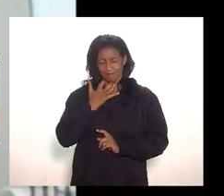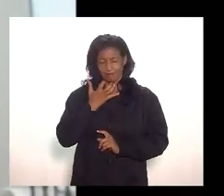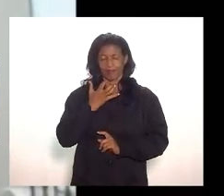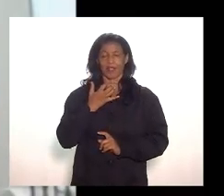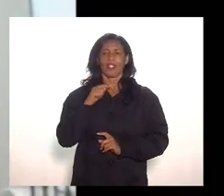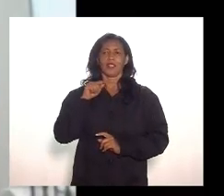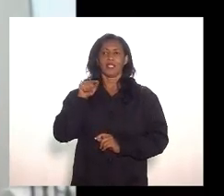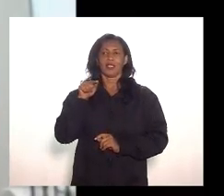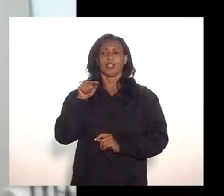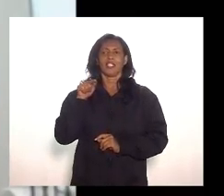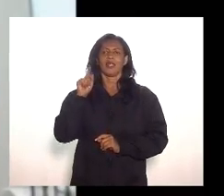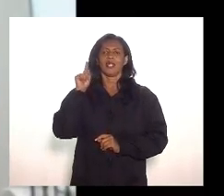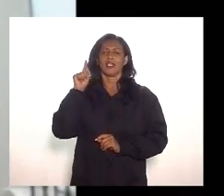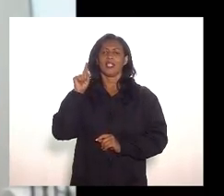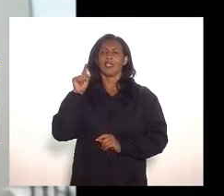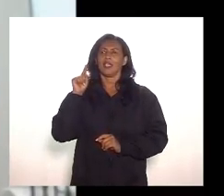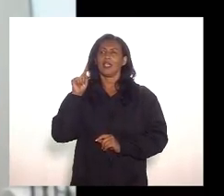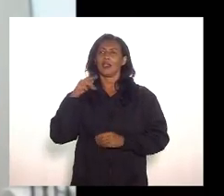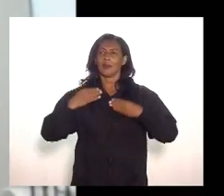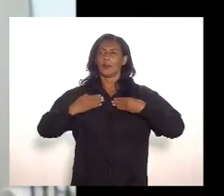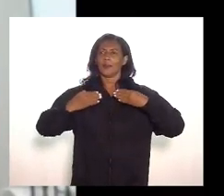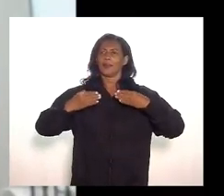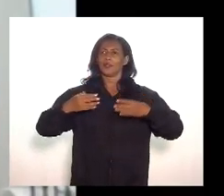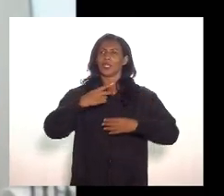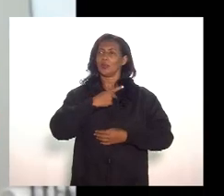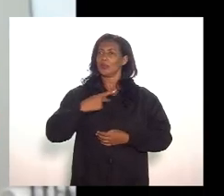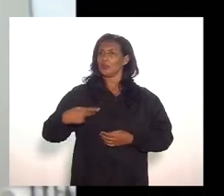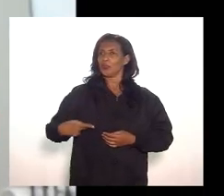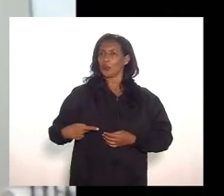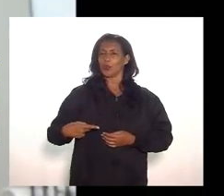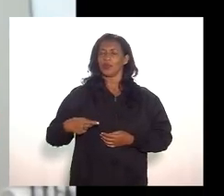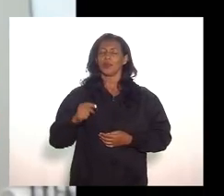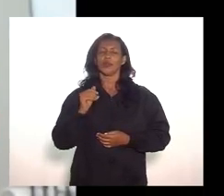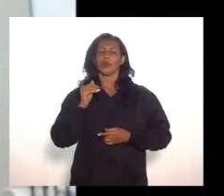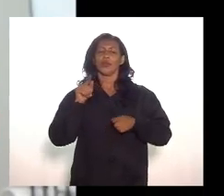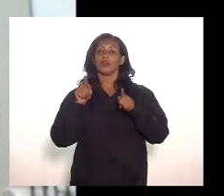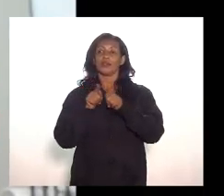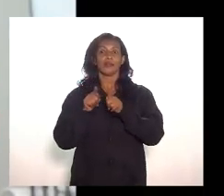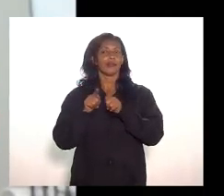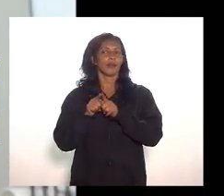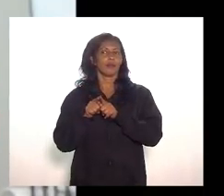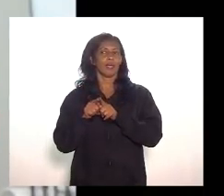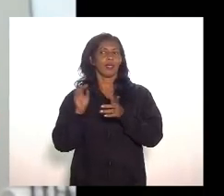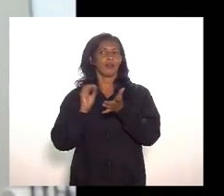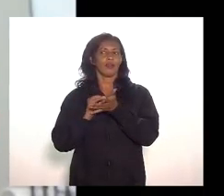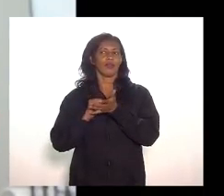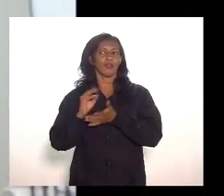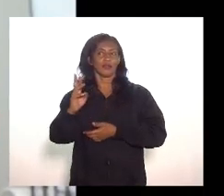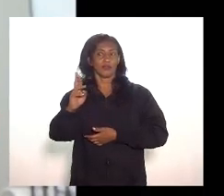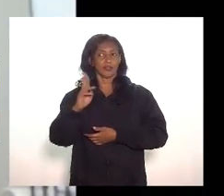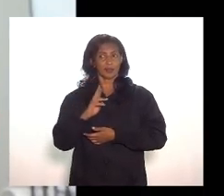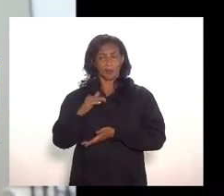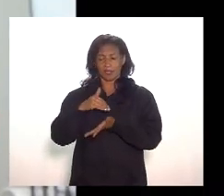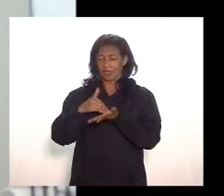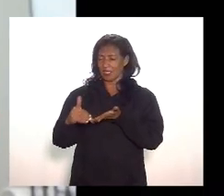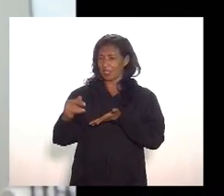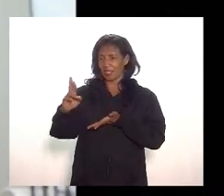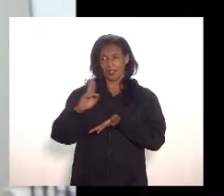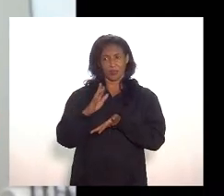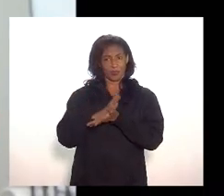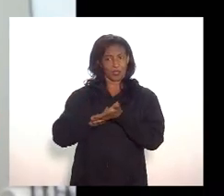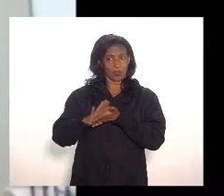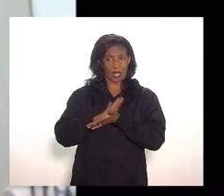pelo Ministério Público e pela Defensoria Pública no âmbito de uma ação civil pública e até agora a Secretaria de Estado de Saúde não respondeu. Eu vou me inscrever